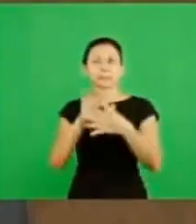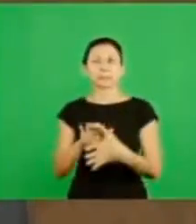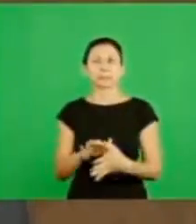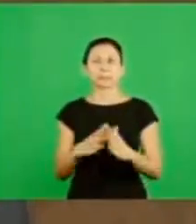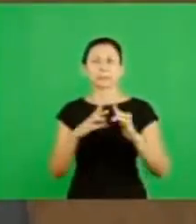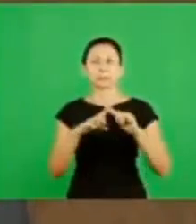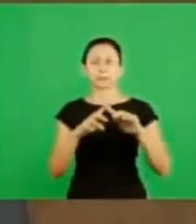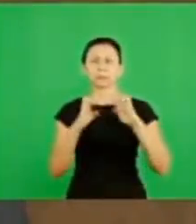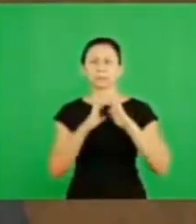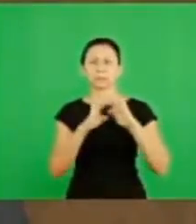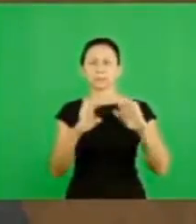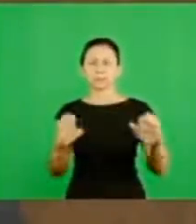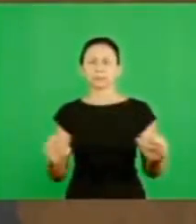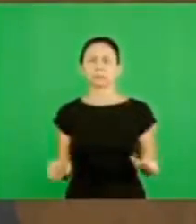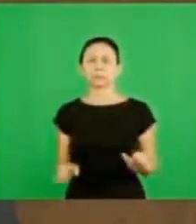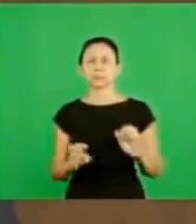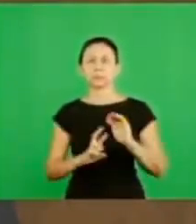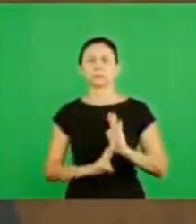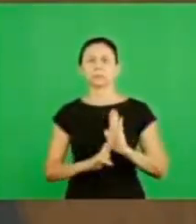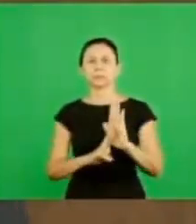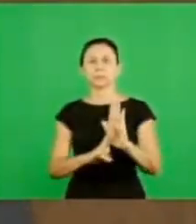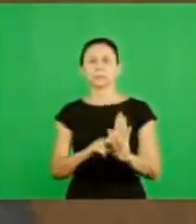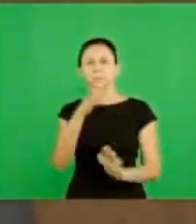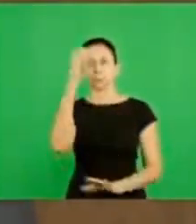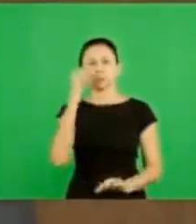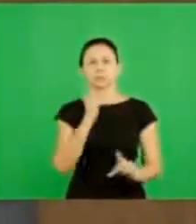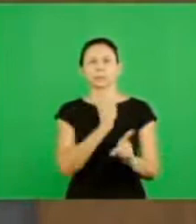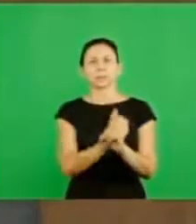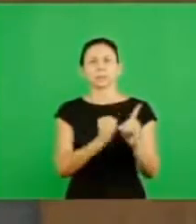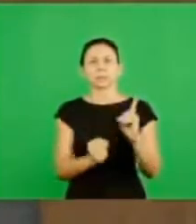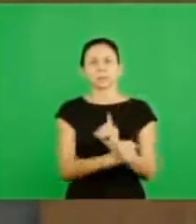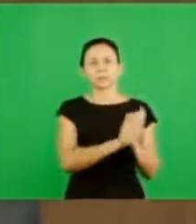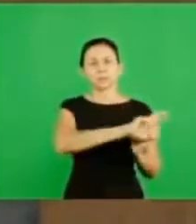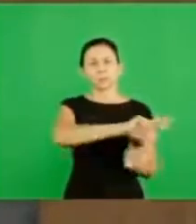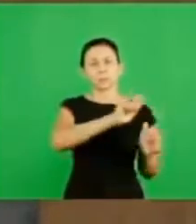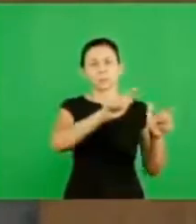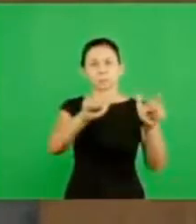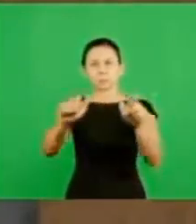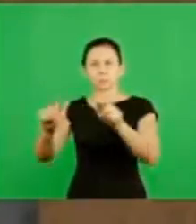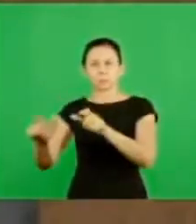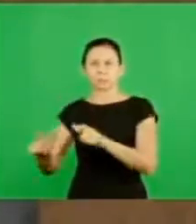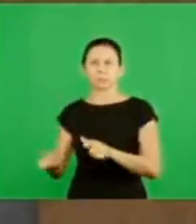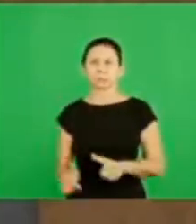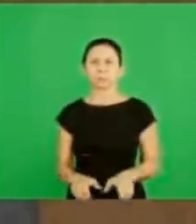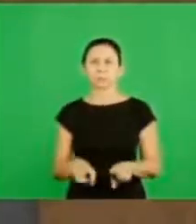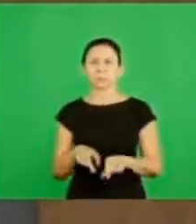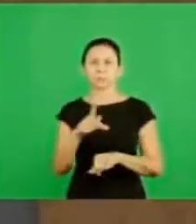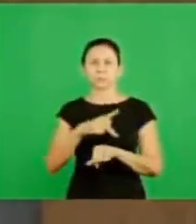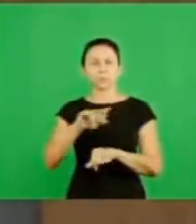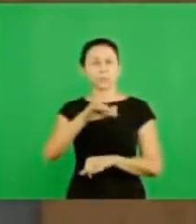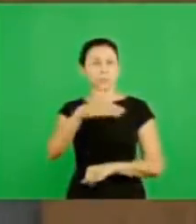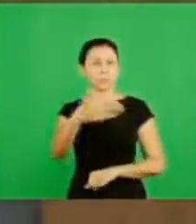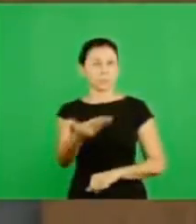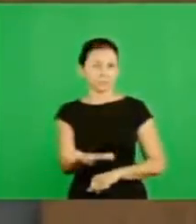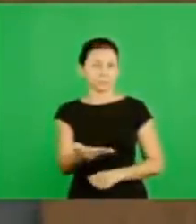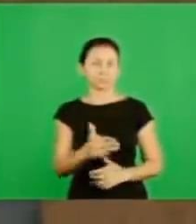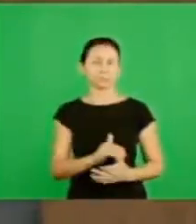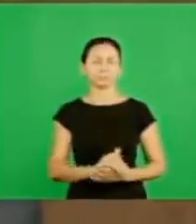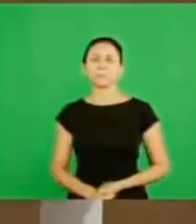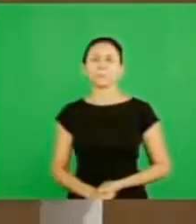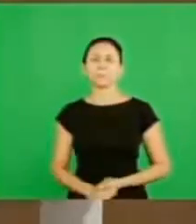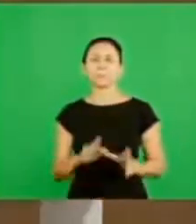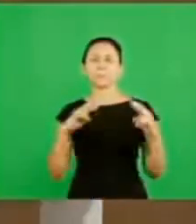também lideranças evangélicas e representantes da sociedade civil em diversos lugares do Brasil e também do